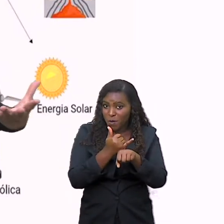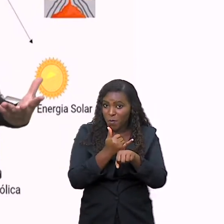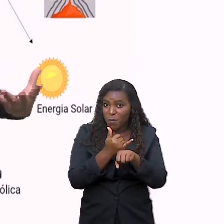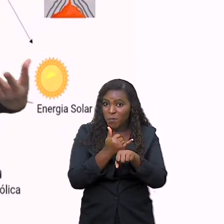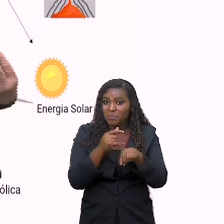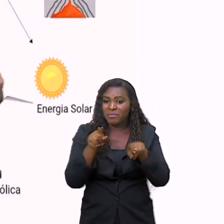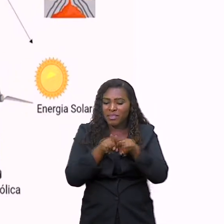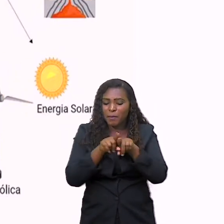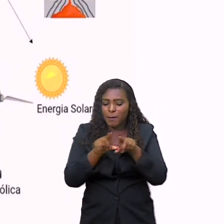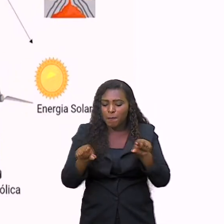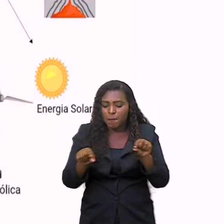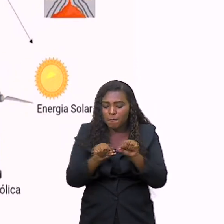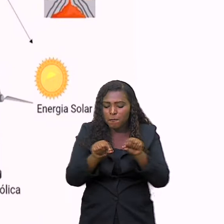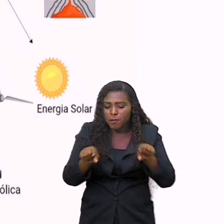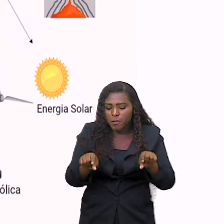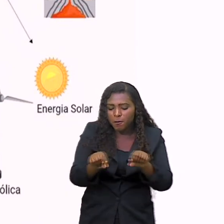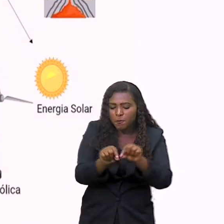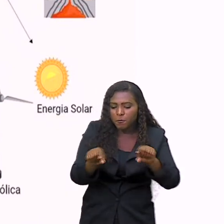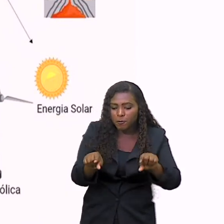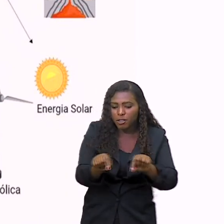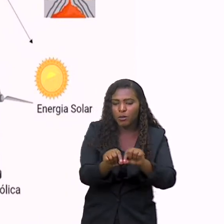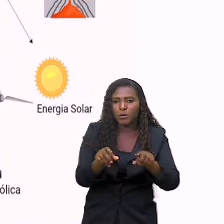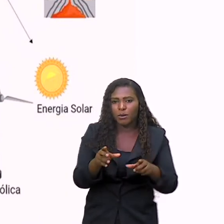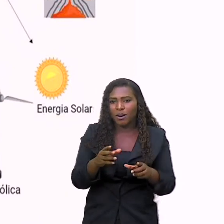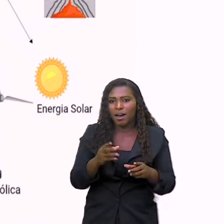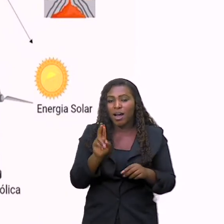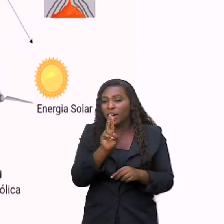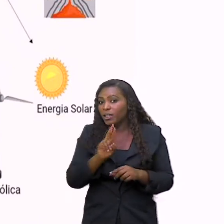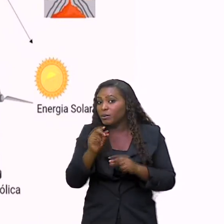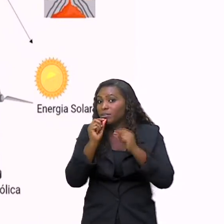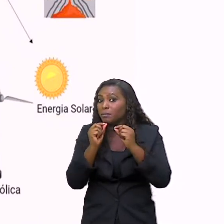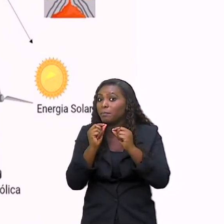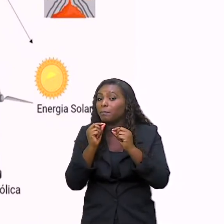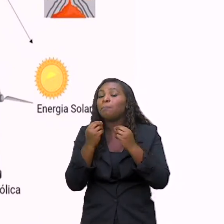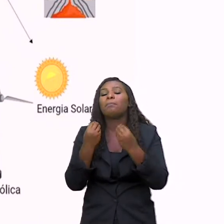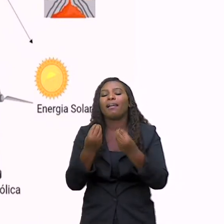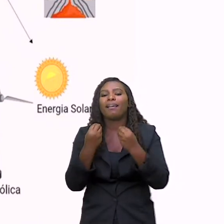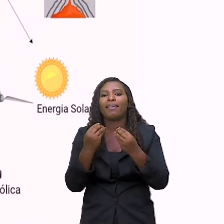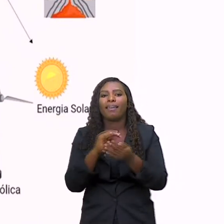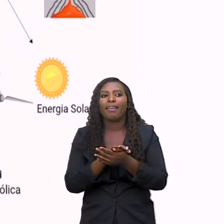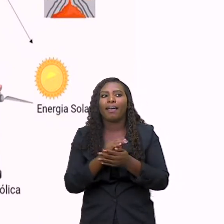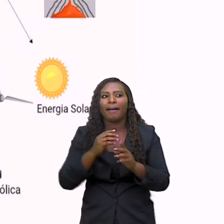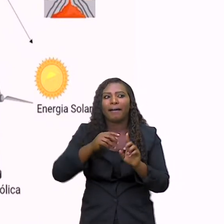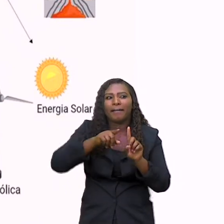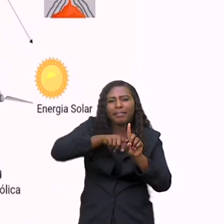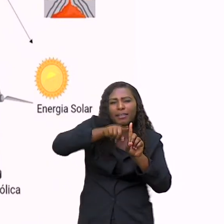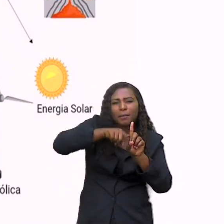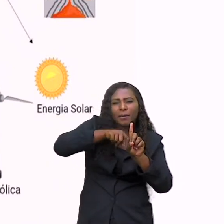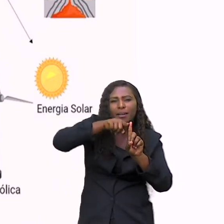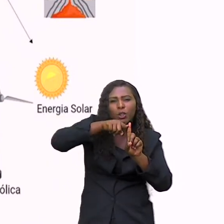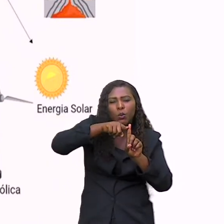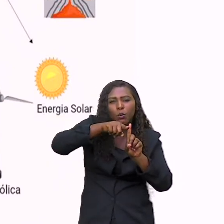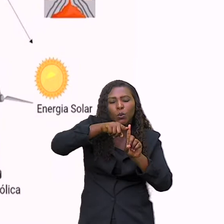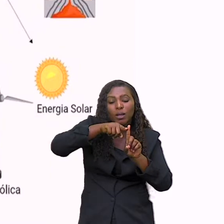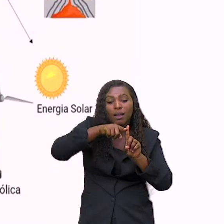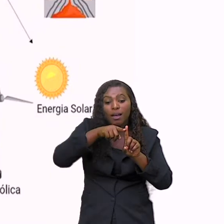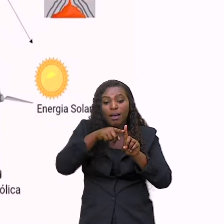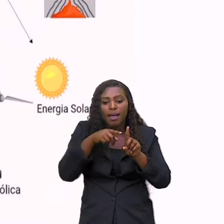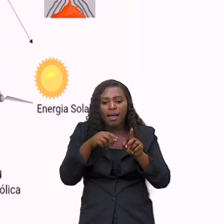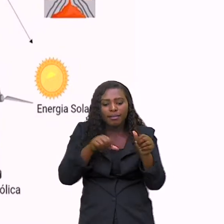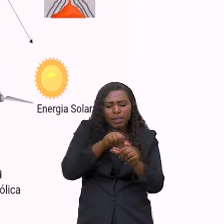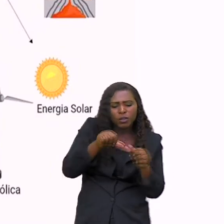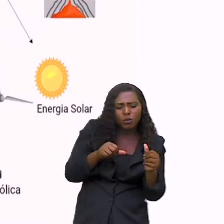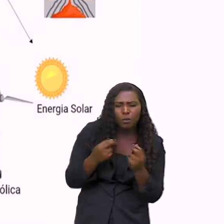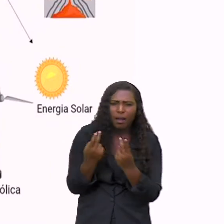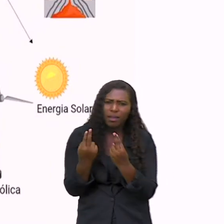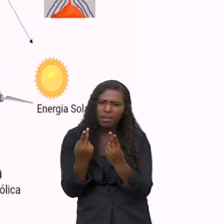que a temperatura se iguale após um determinado período. A energia térmica é um termo